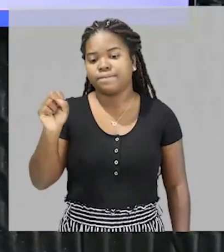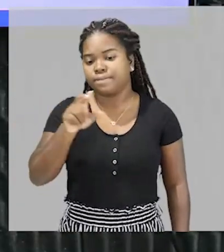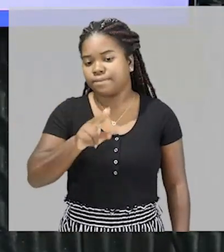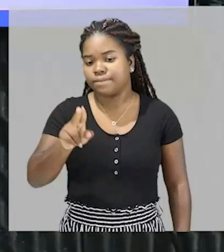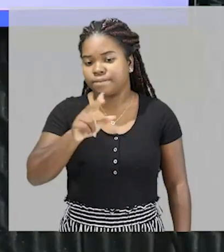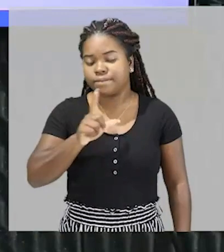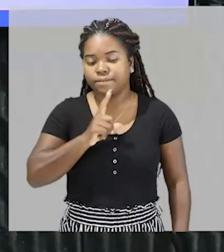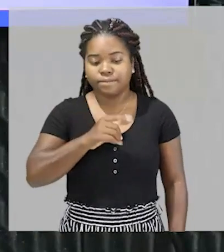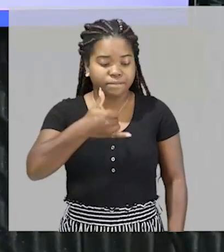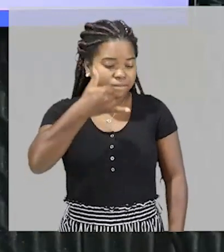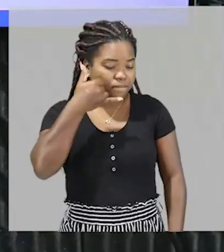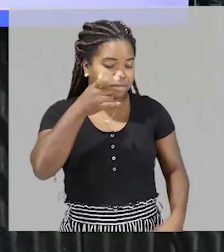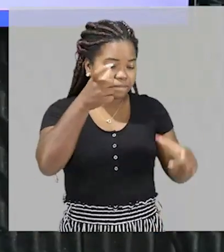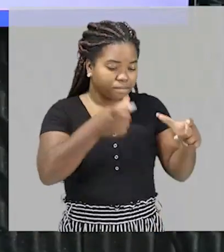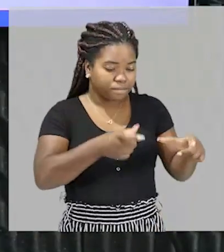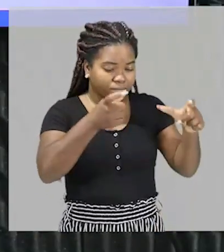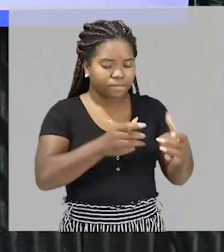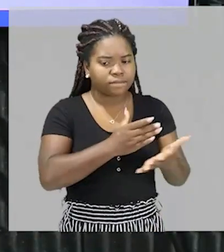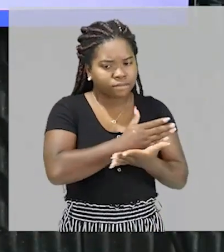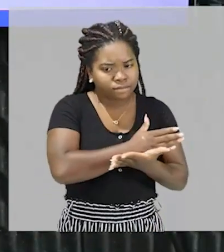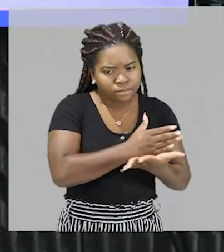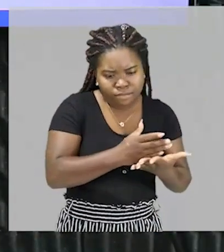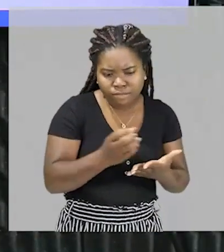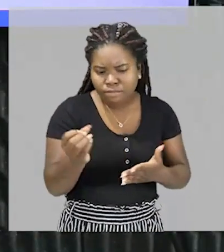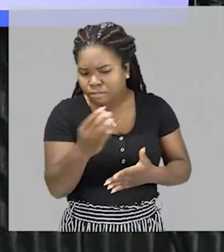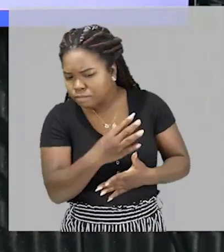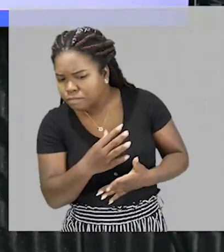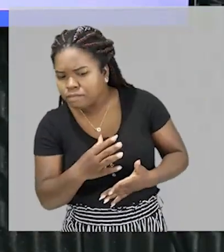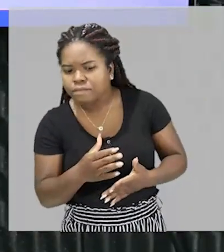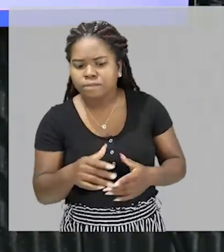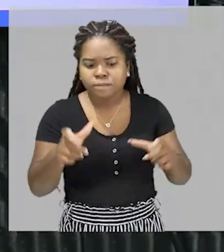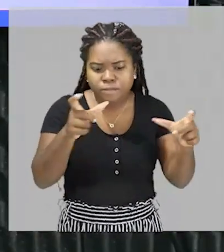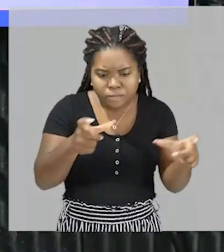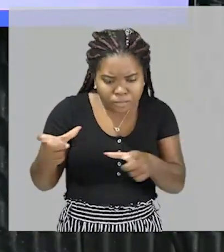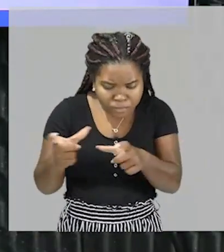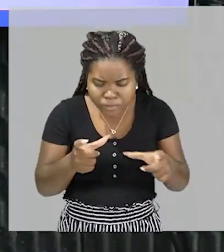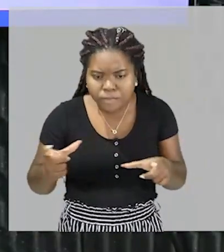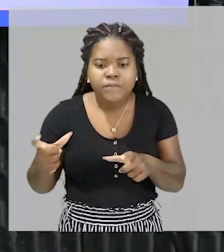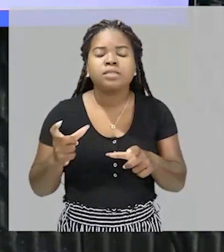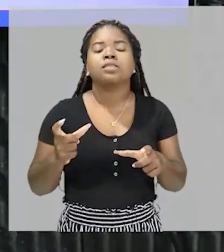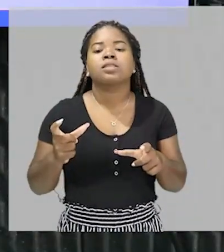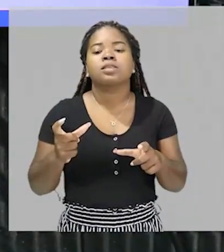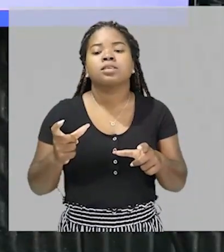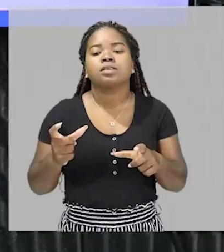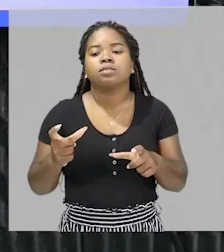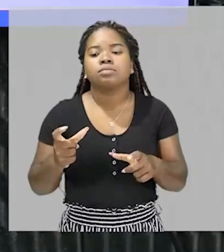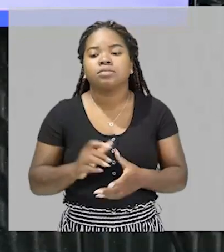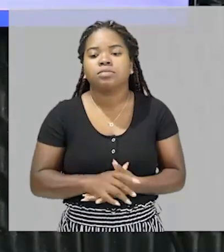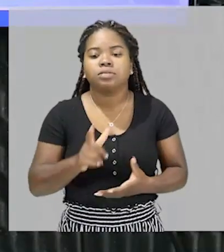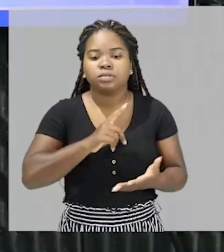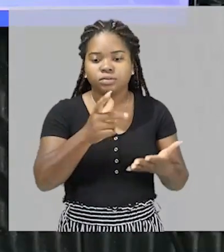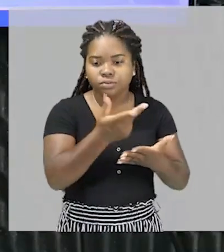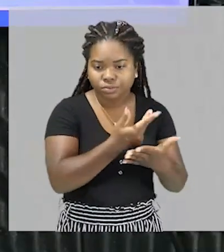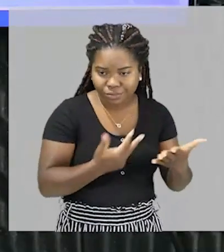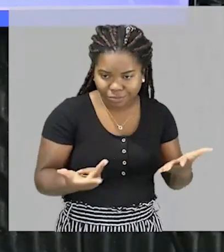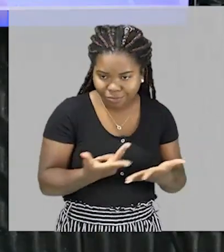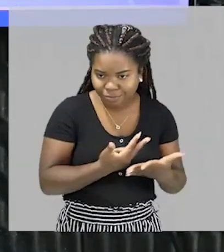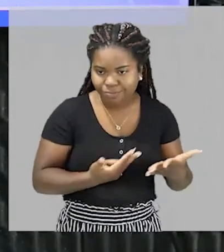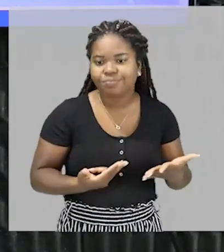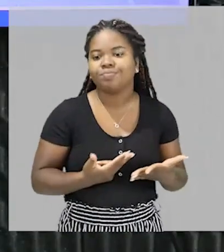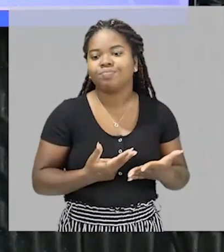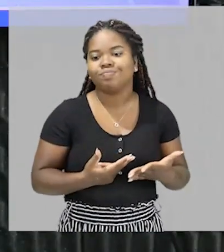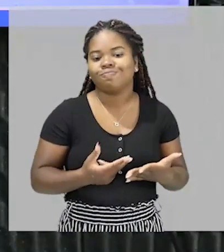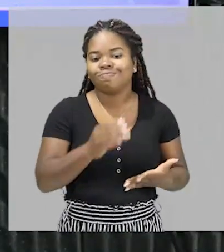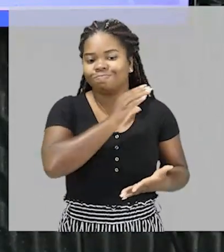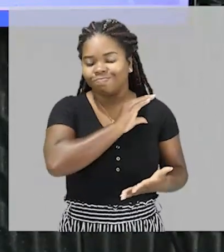num celular para me localizar e ele começa a criar novos roteiros com outras concepções, criando desenho, ó que maluco, do